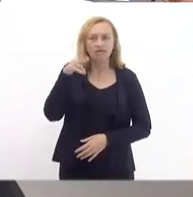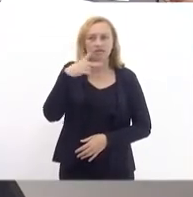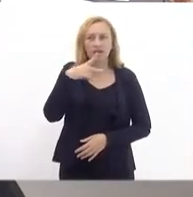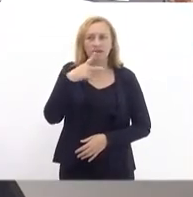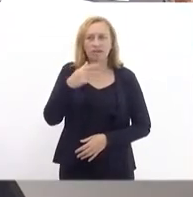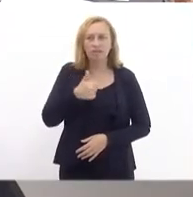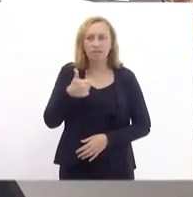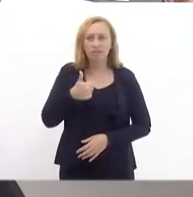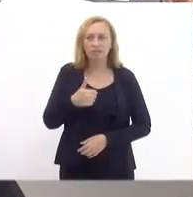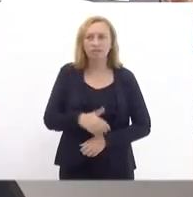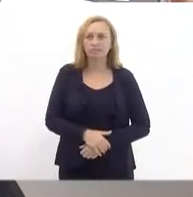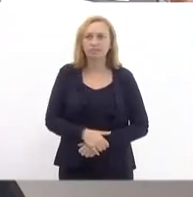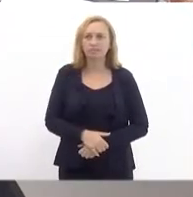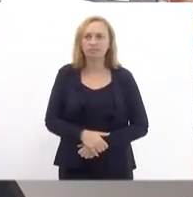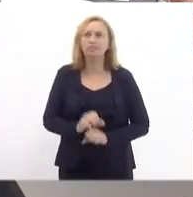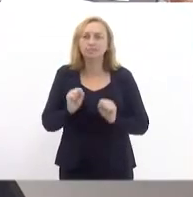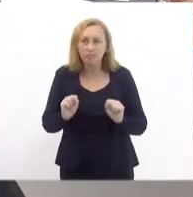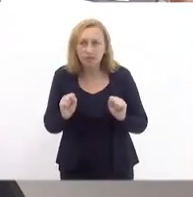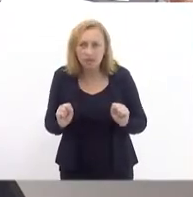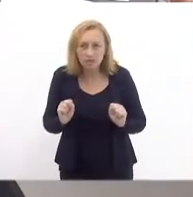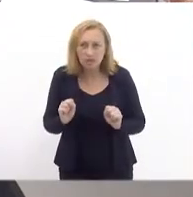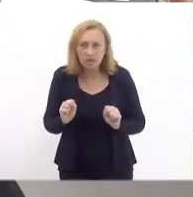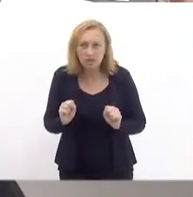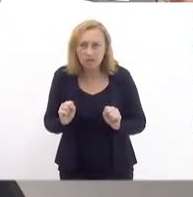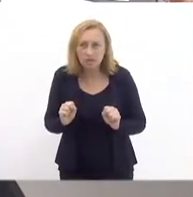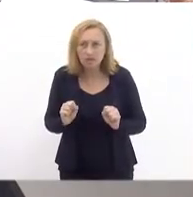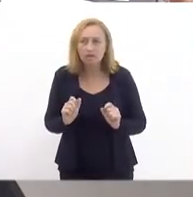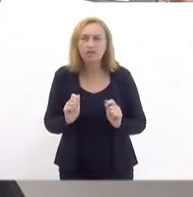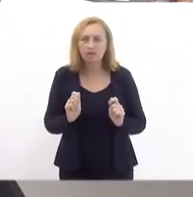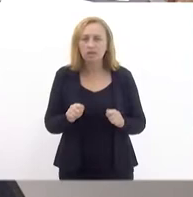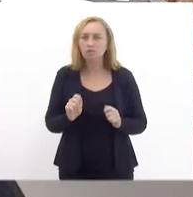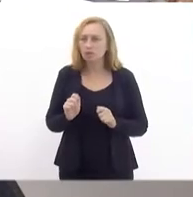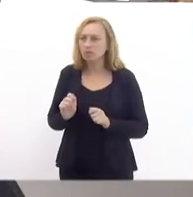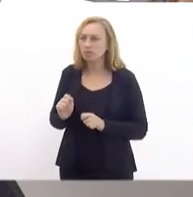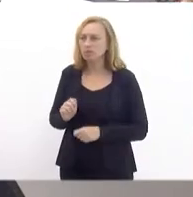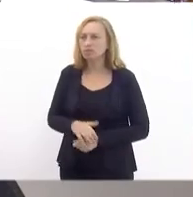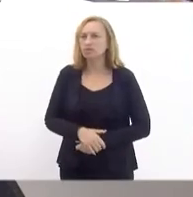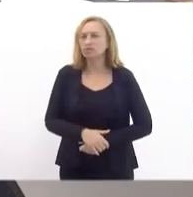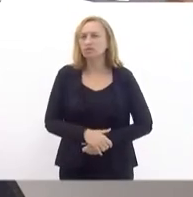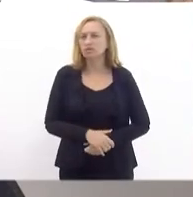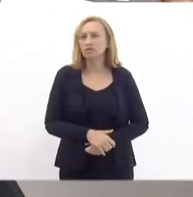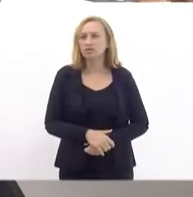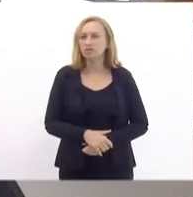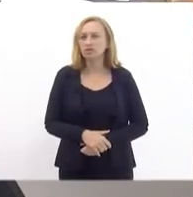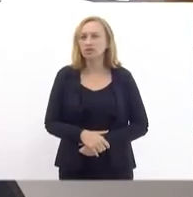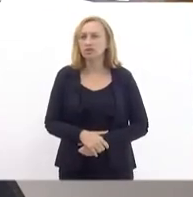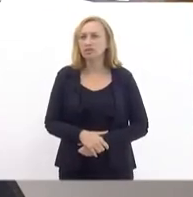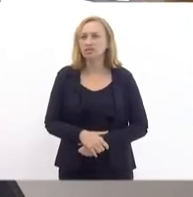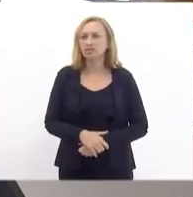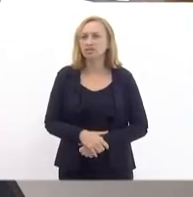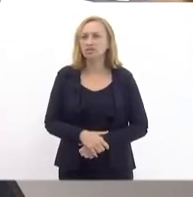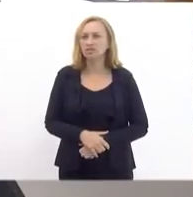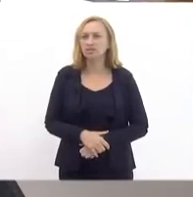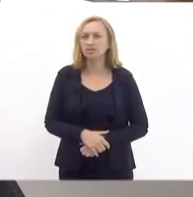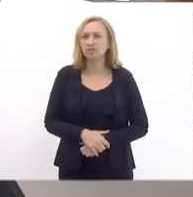melhor. Pode ser? Pode ser? Tá bom. Eleomar.